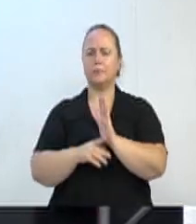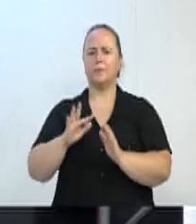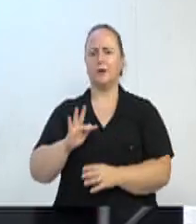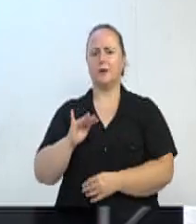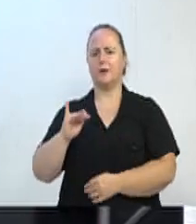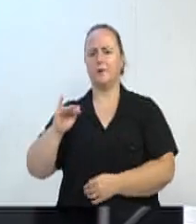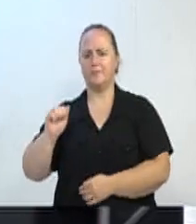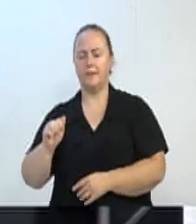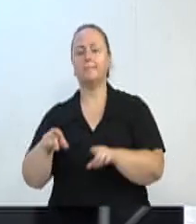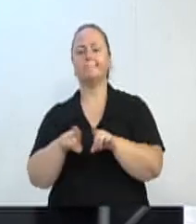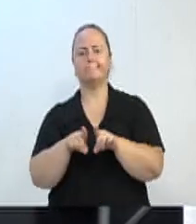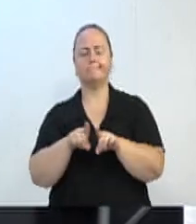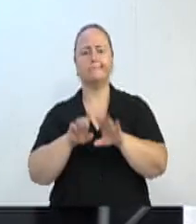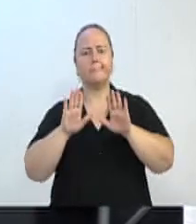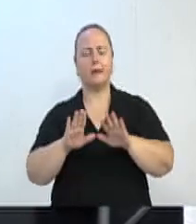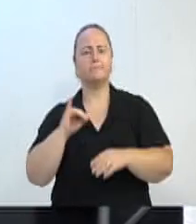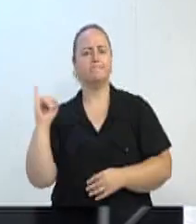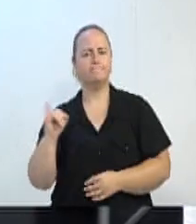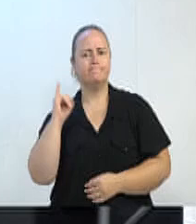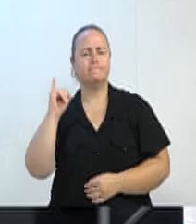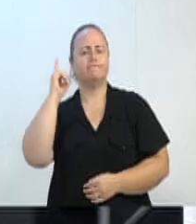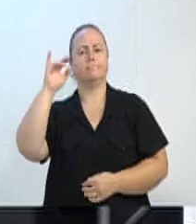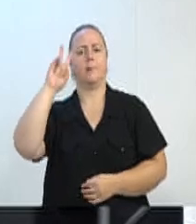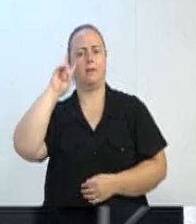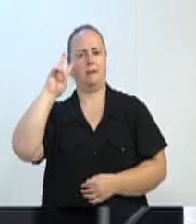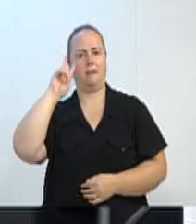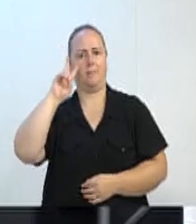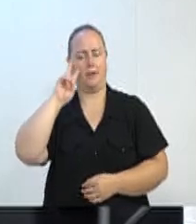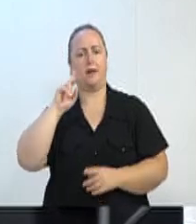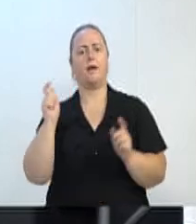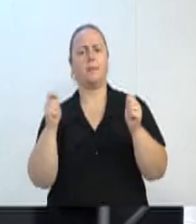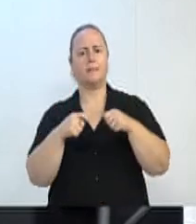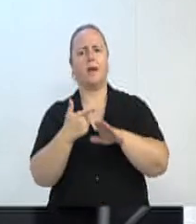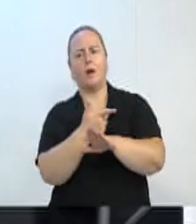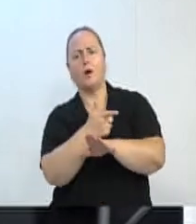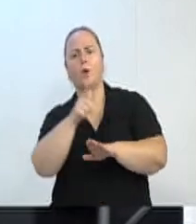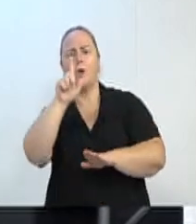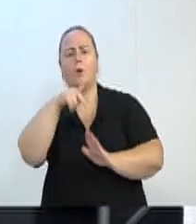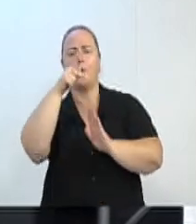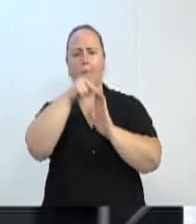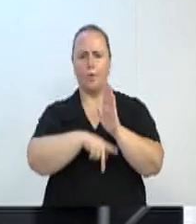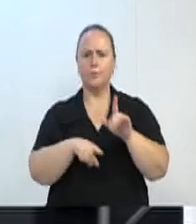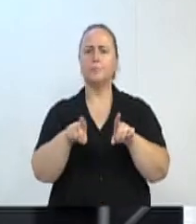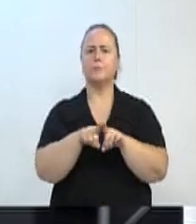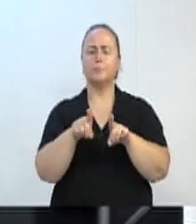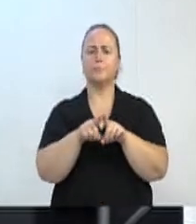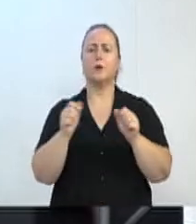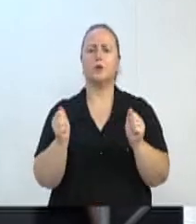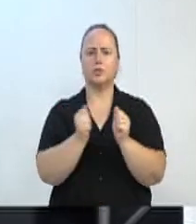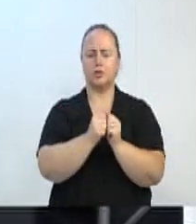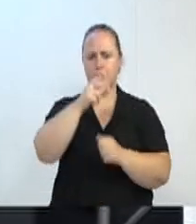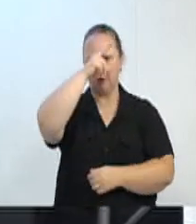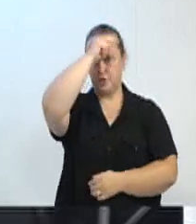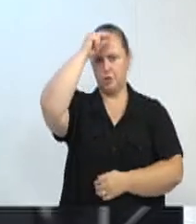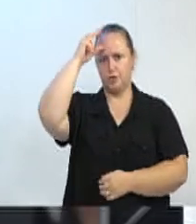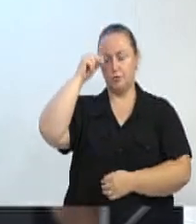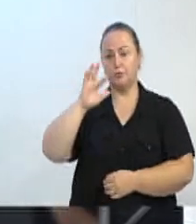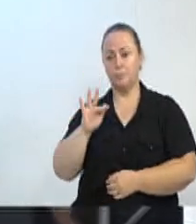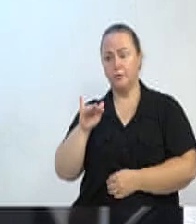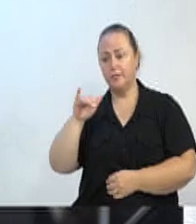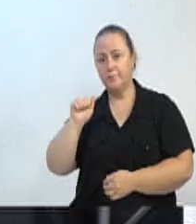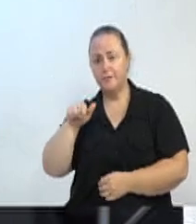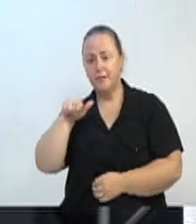importante essa essa lembrança para que outros outros e outros projetos que a prefeitura tem mais do Fio sei que ele já fazem até aquele mesmo